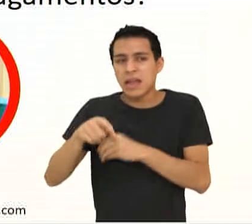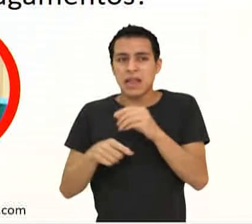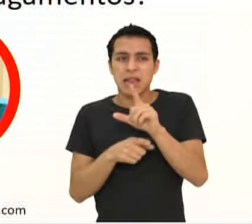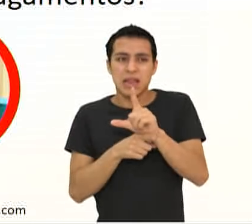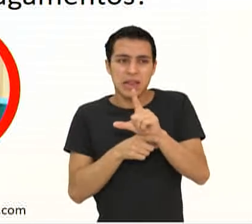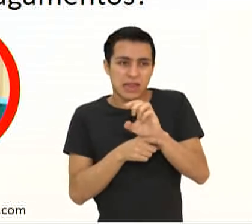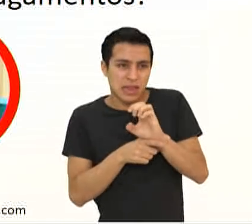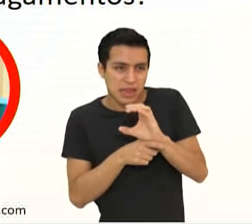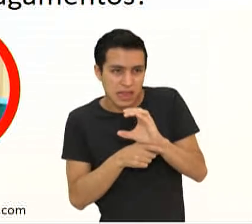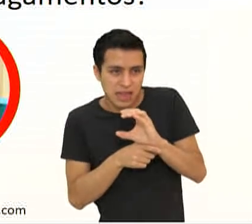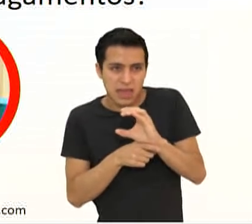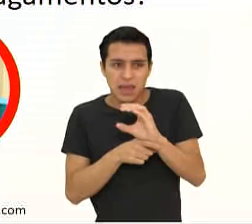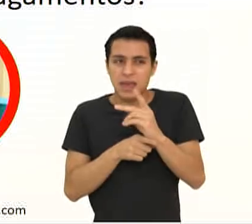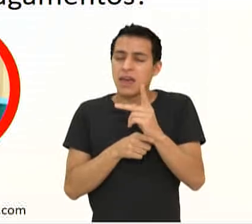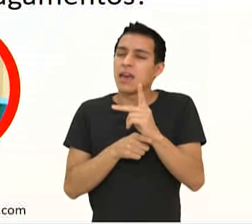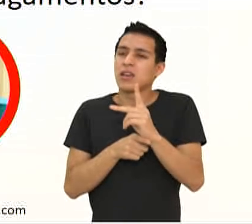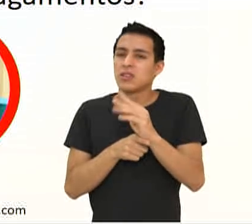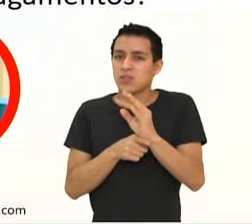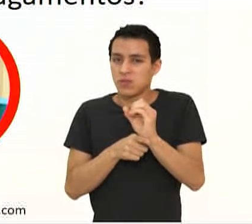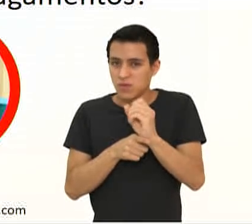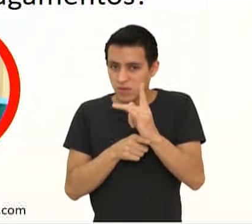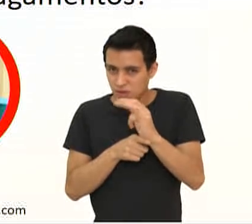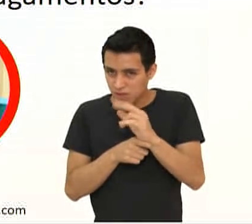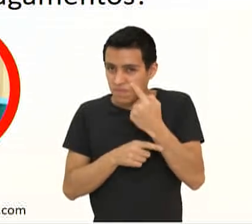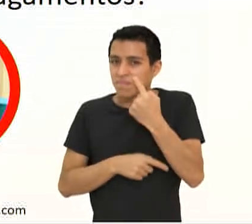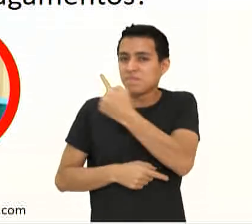Leptospira interrogans.